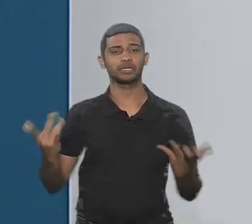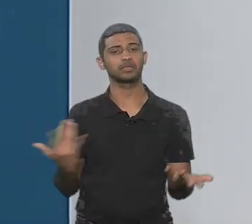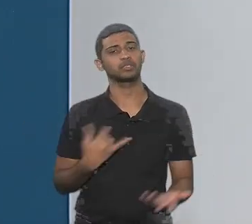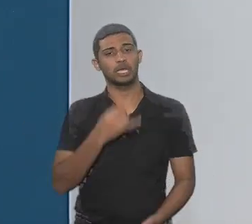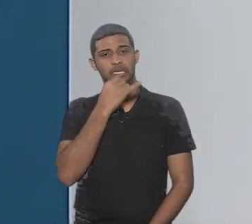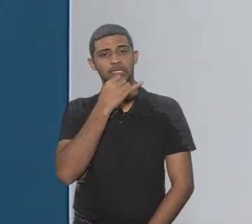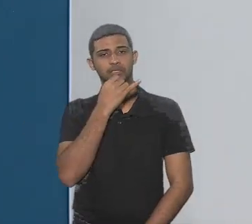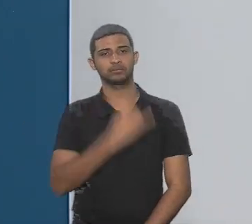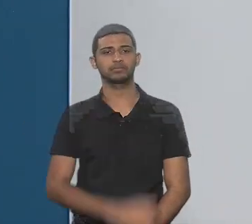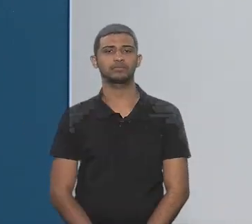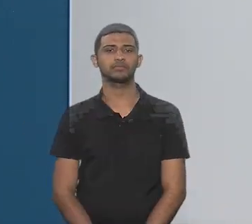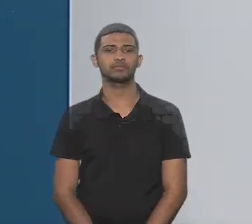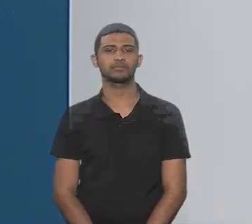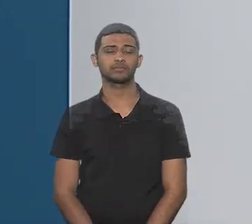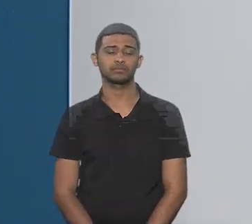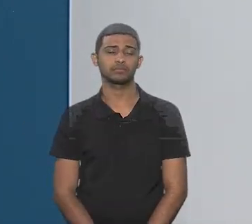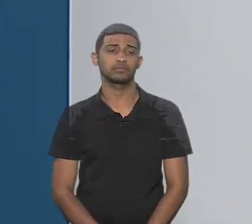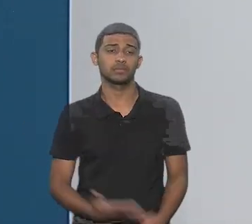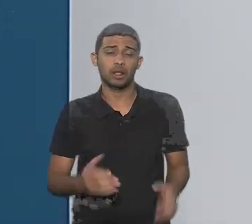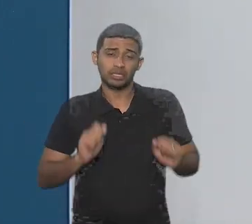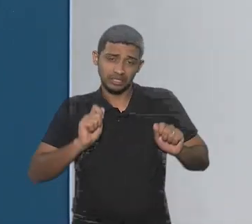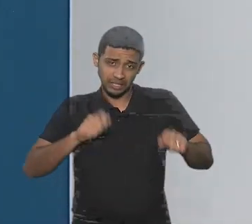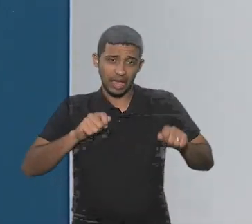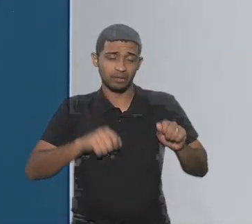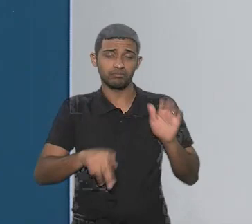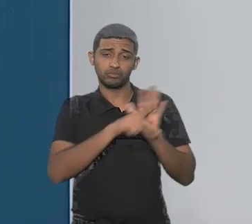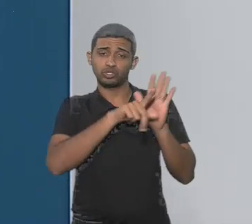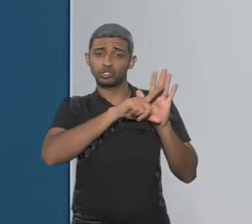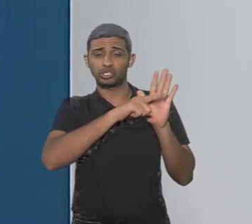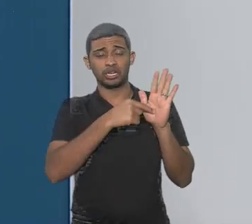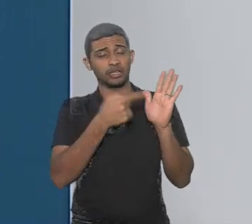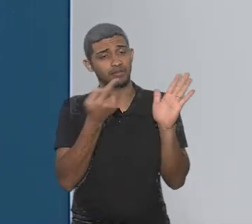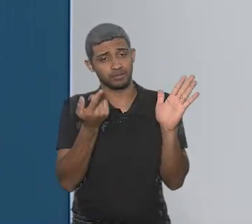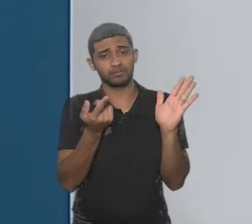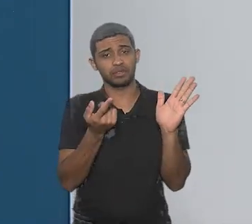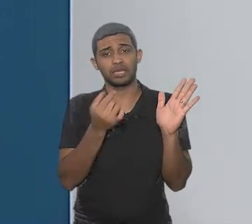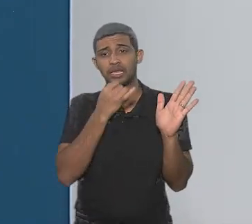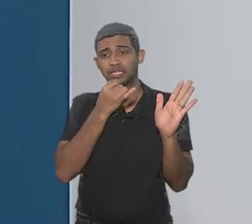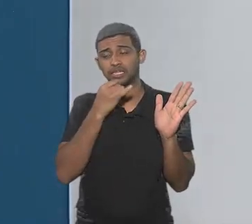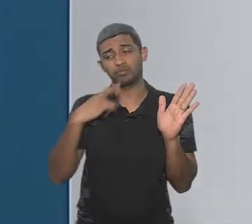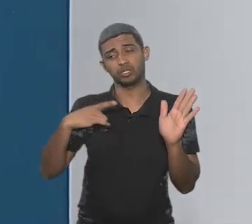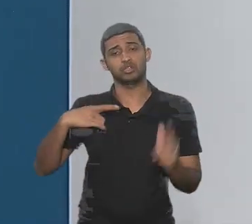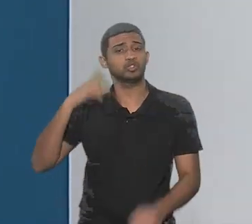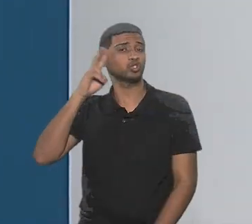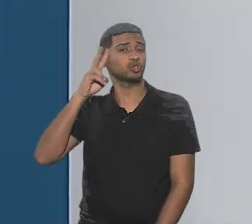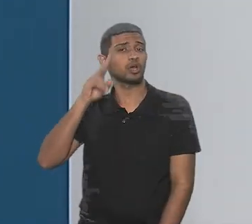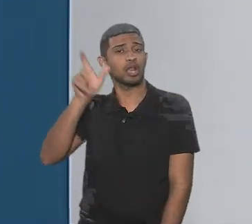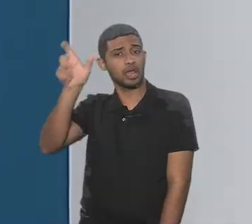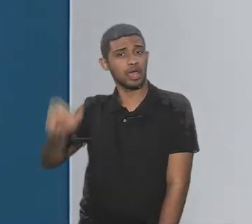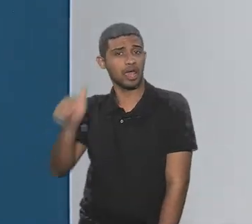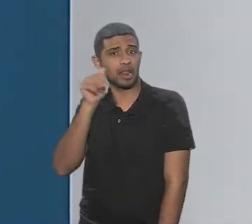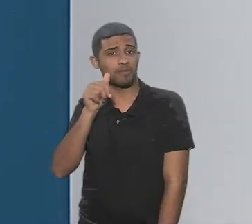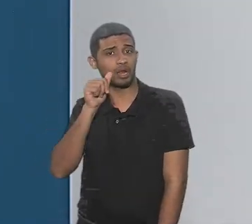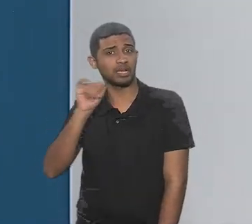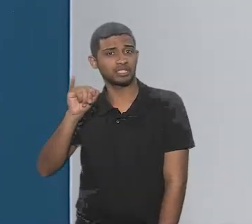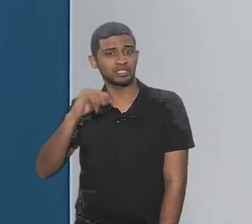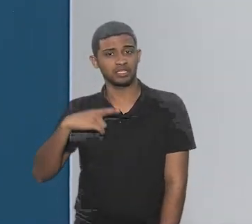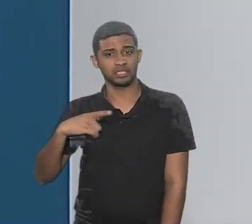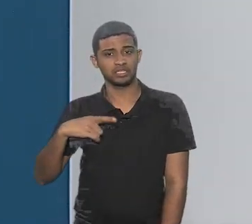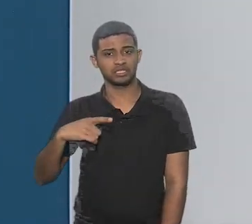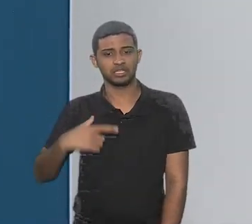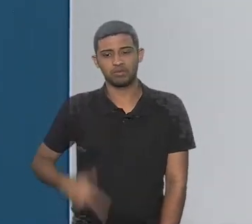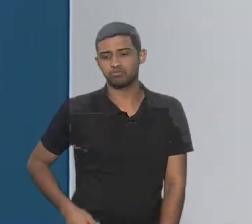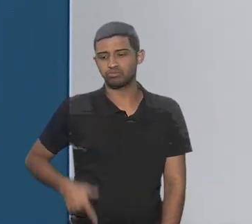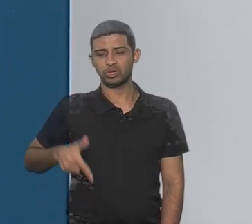de outras maneiras. Por exemplo, por que não um projeto? Eu peguei muitos casos que se a mulher tivesse, pelo menos, com